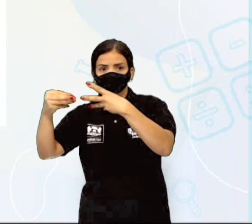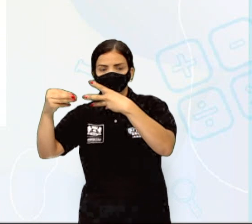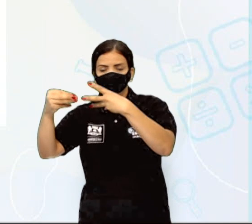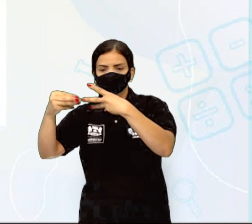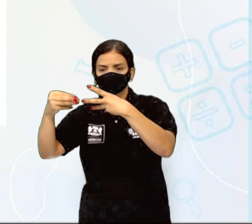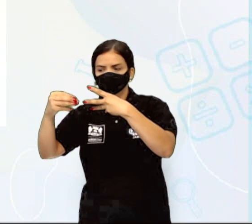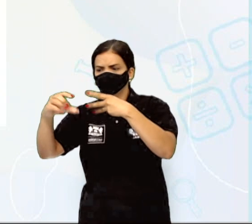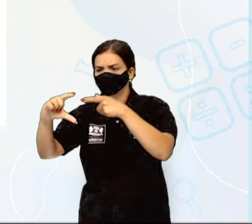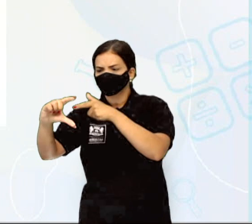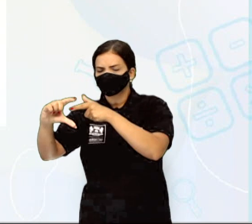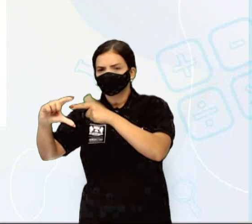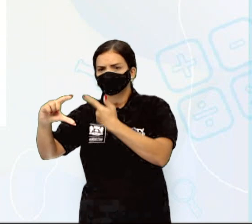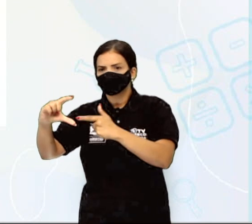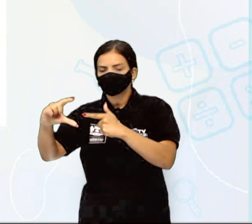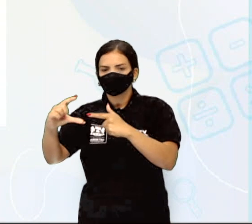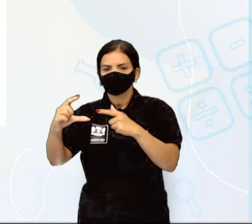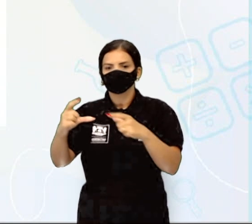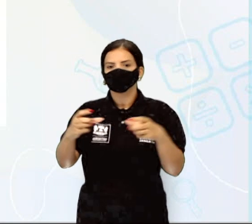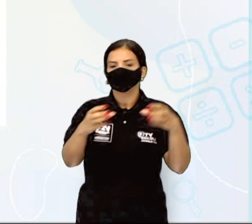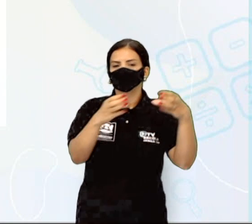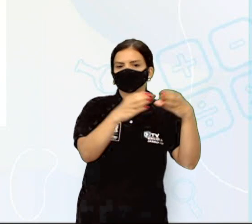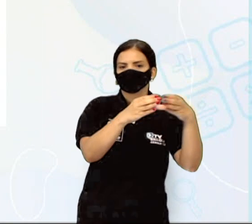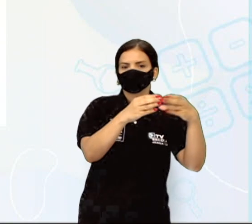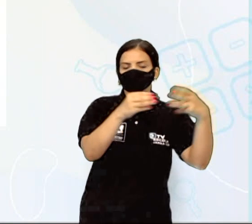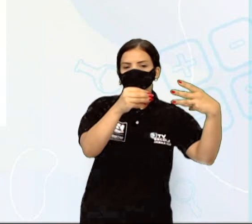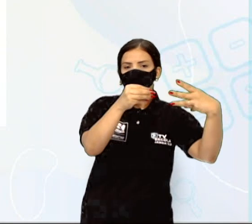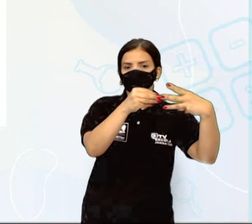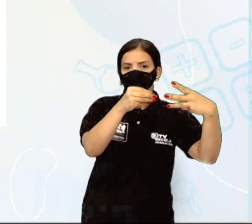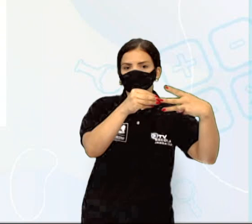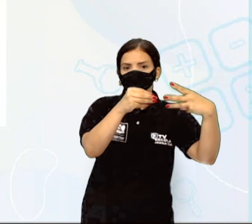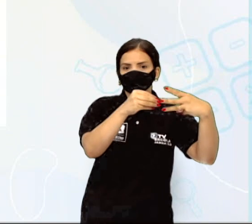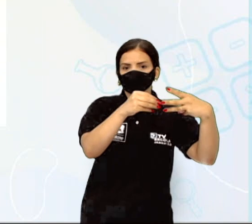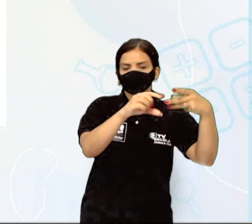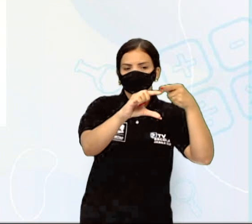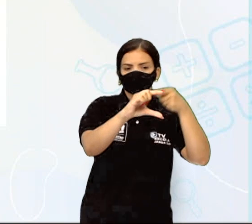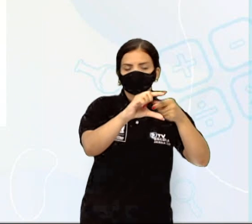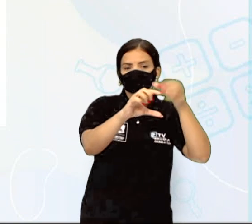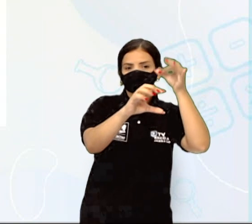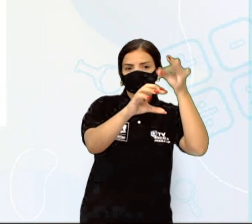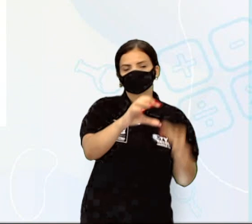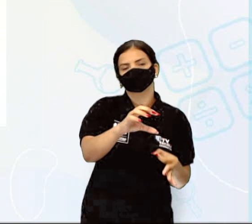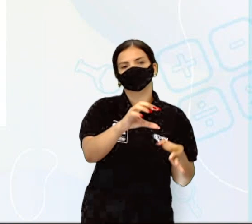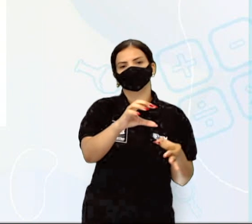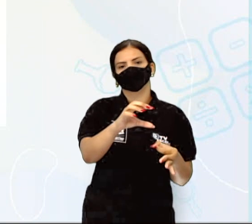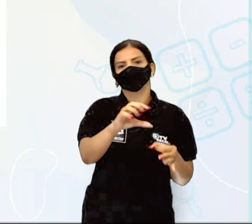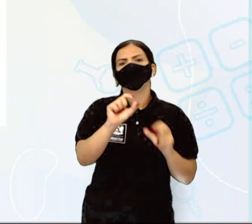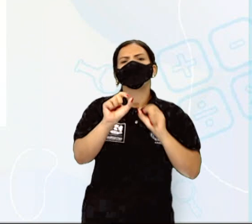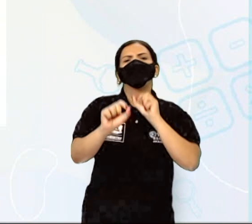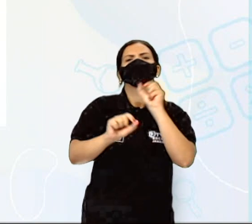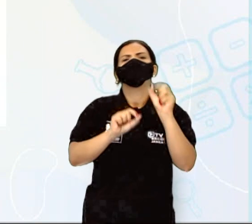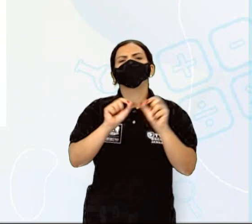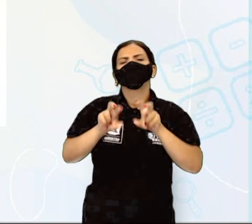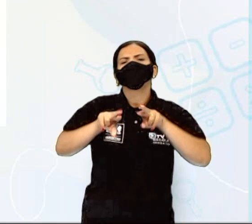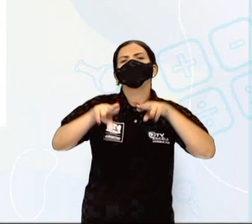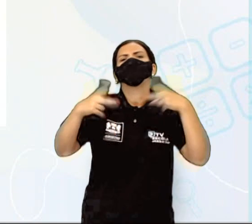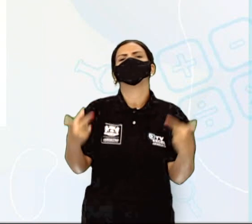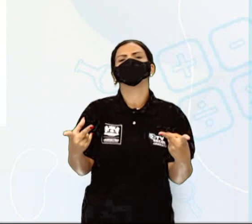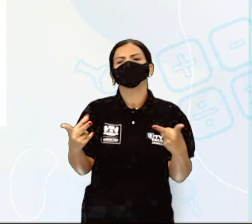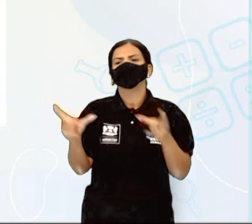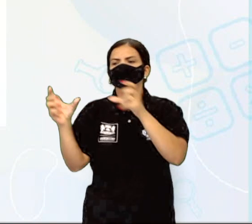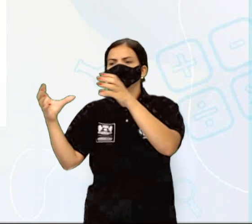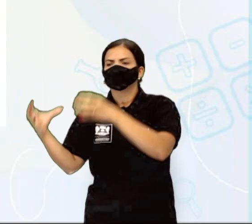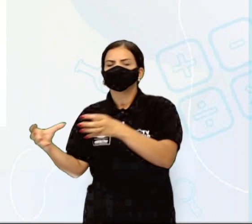e eucariontes. Qual é a diferença básica entre elas? É a presença do núcleo. Nas